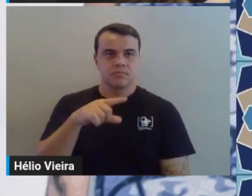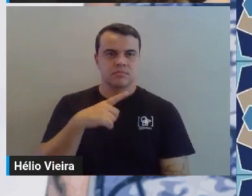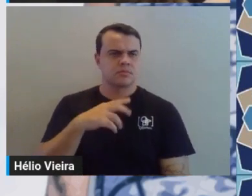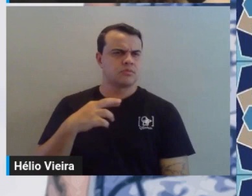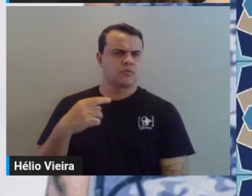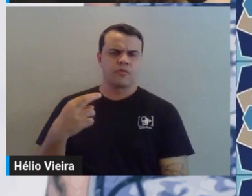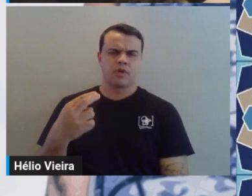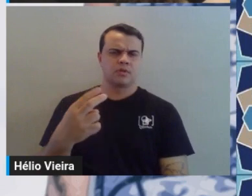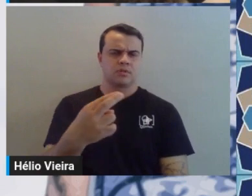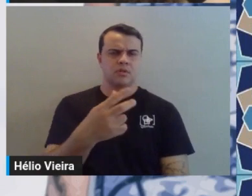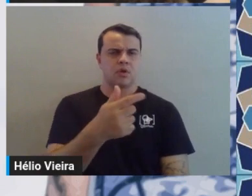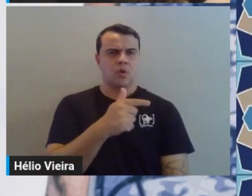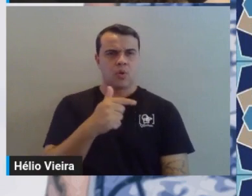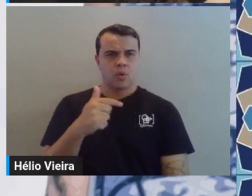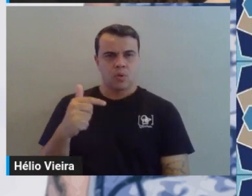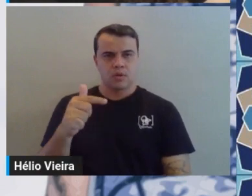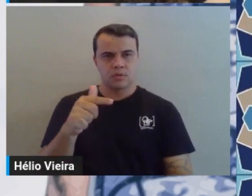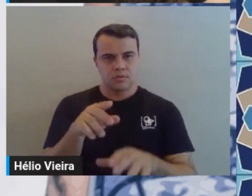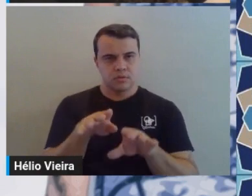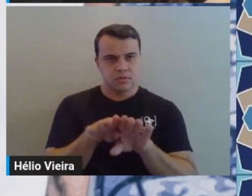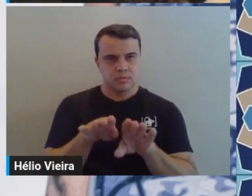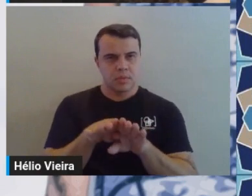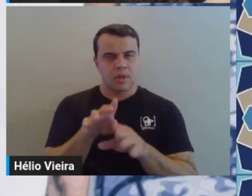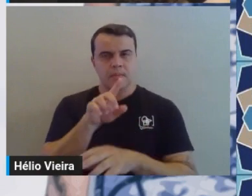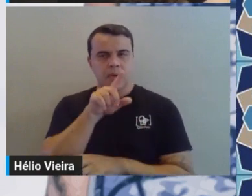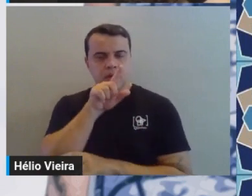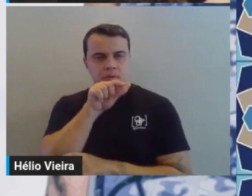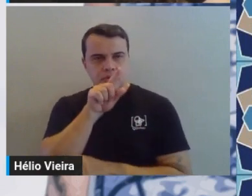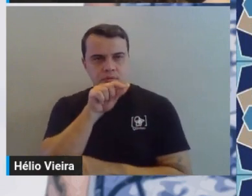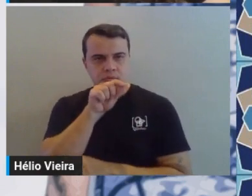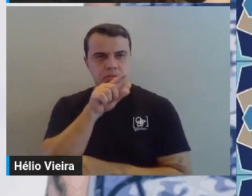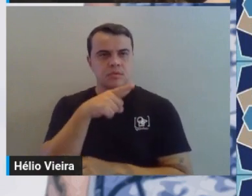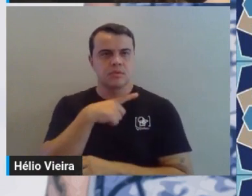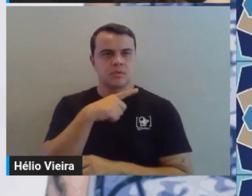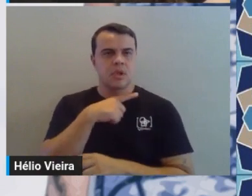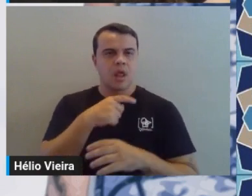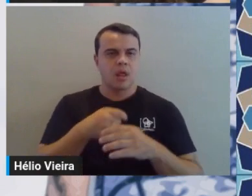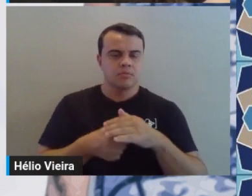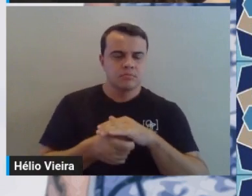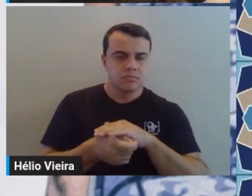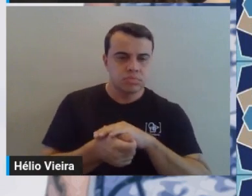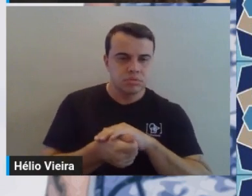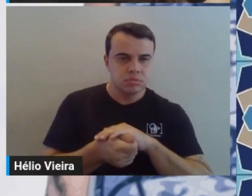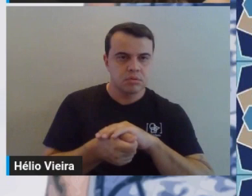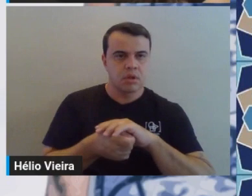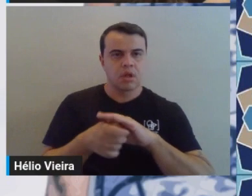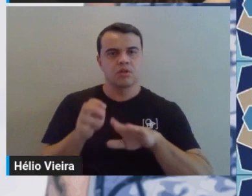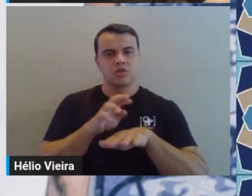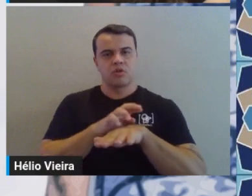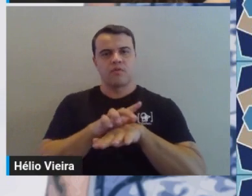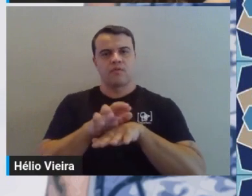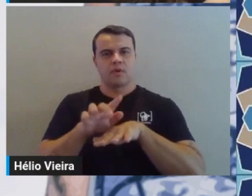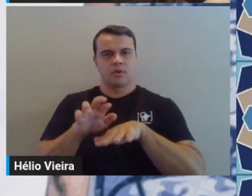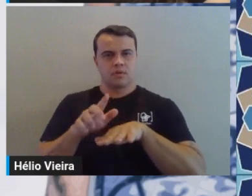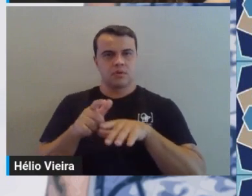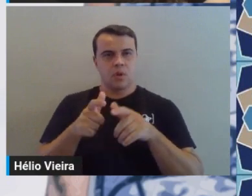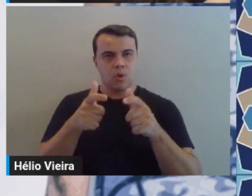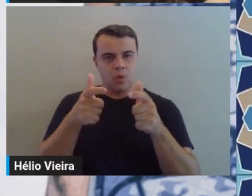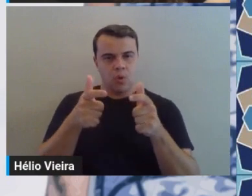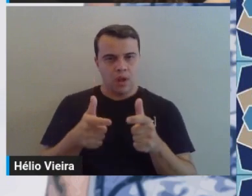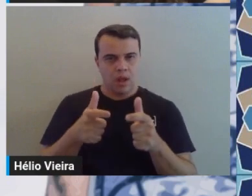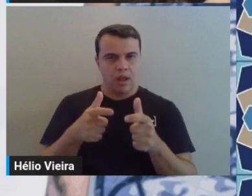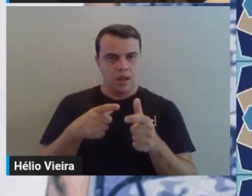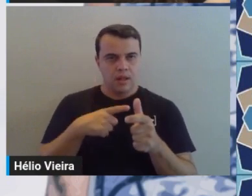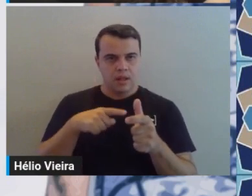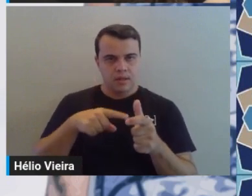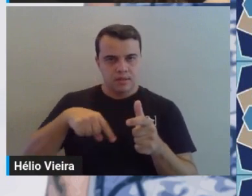várias espécies de pássaros, jabutis, enfim, é quase um santuário para